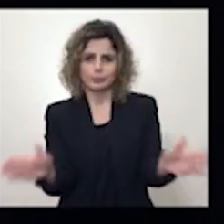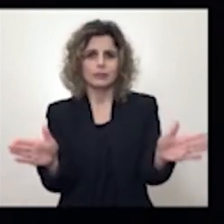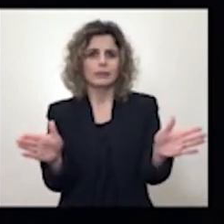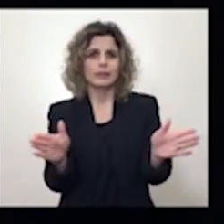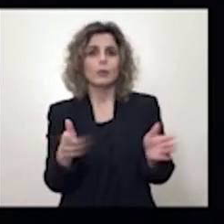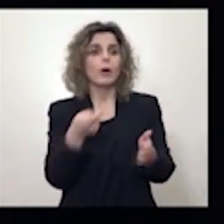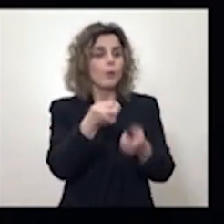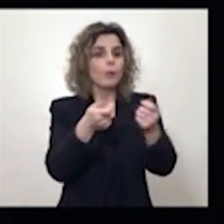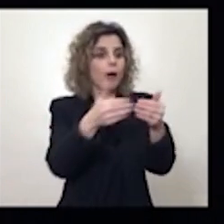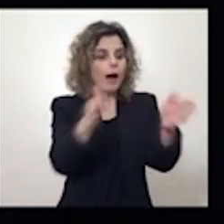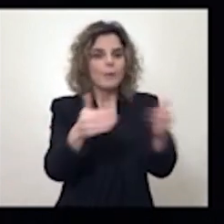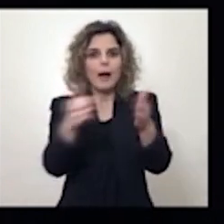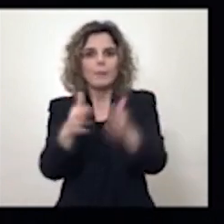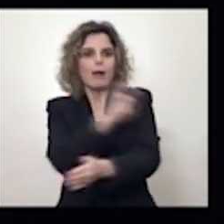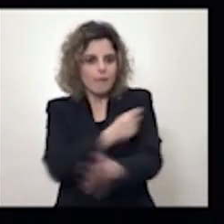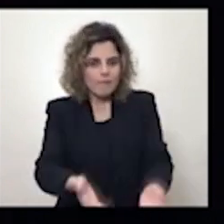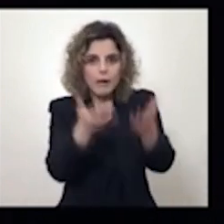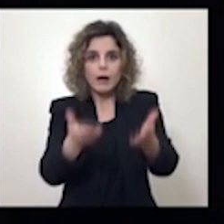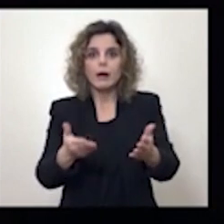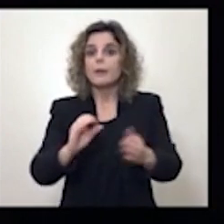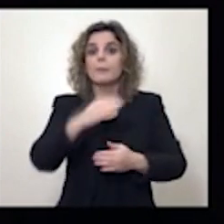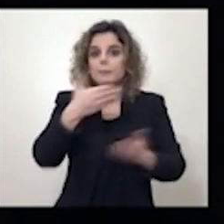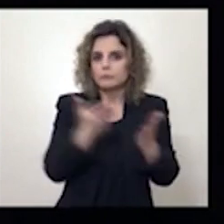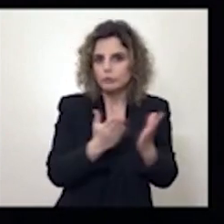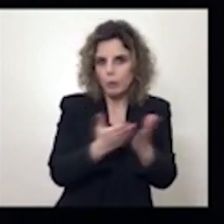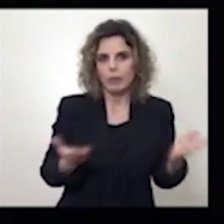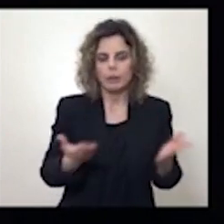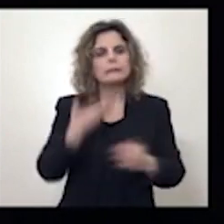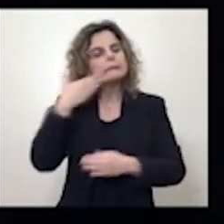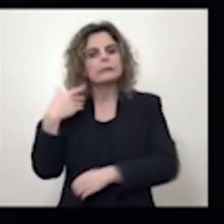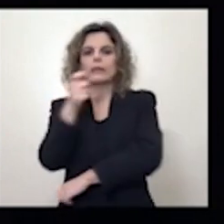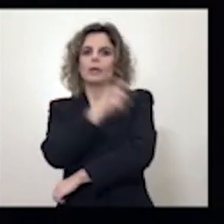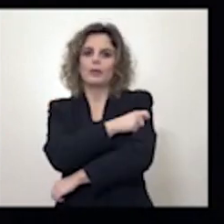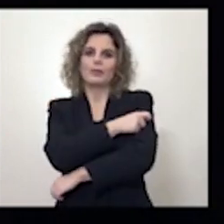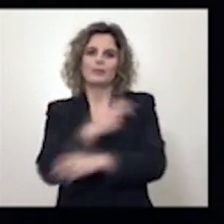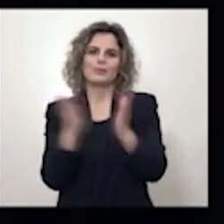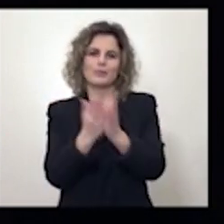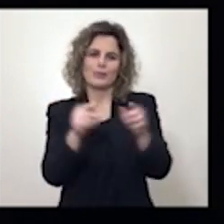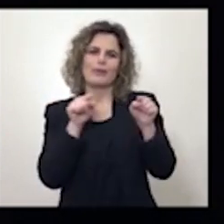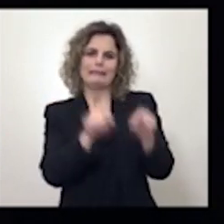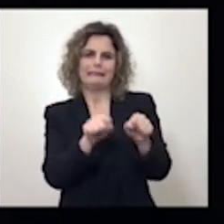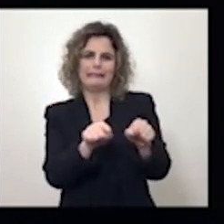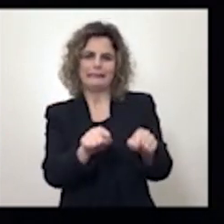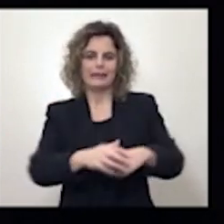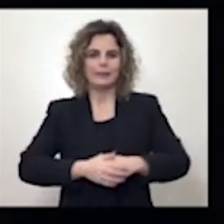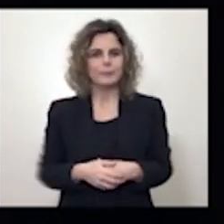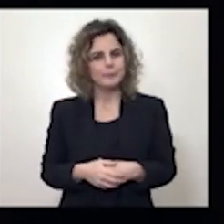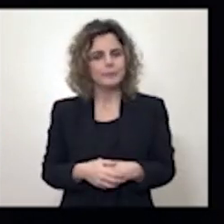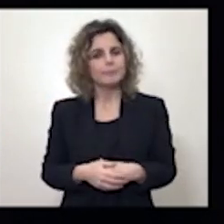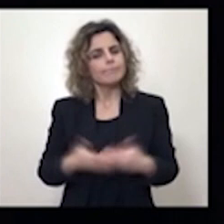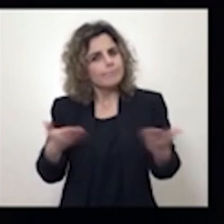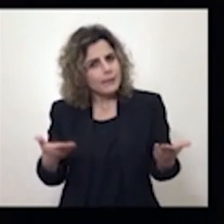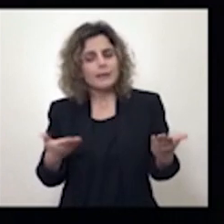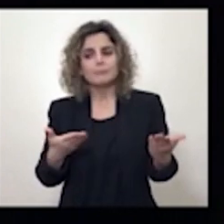abrindo, começando pelas escolas, vacinando mais cedo nas escolas. Só importaria